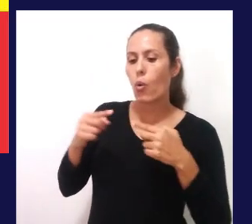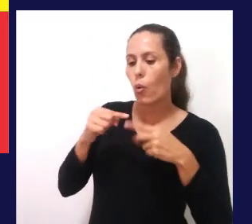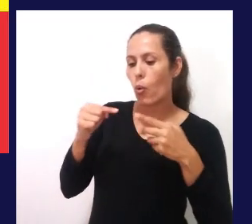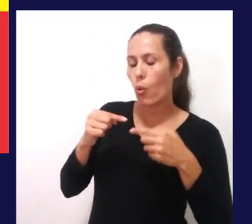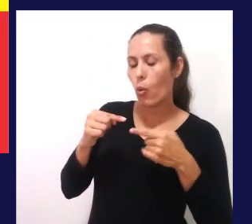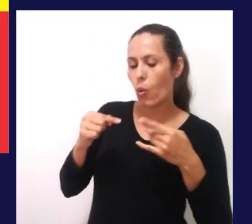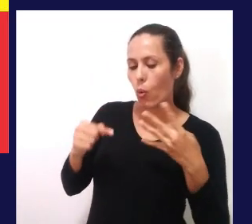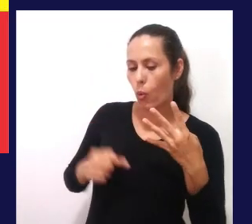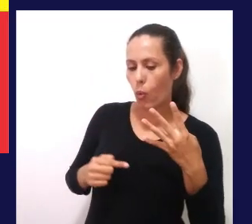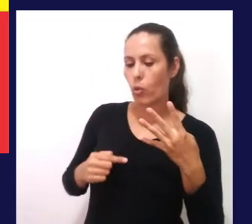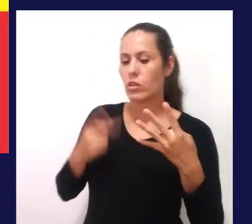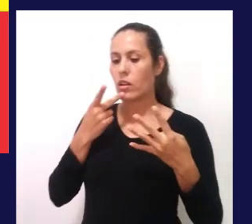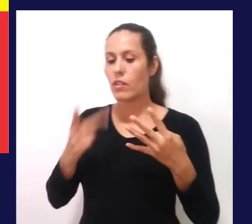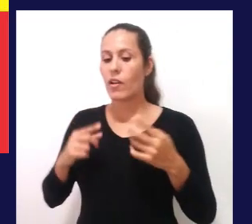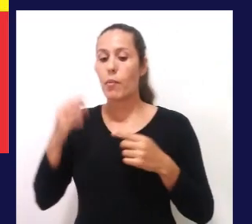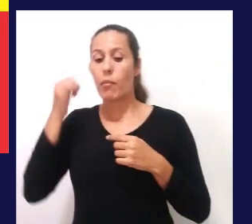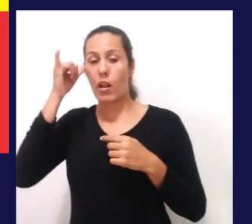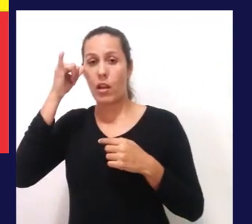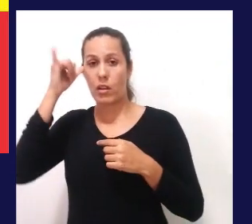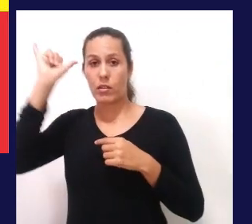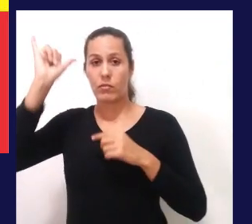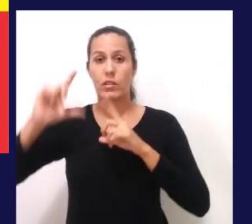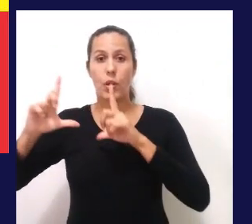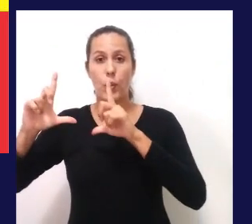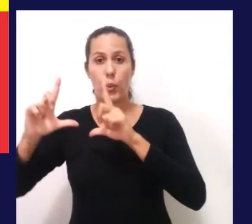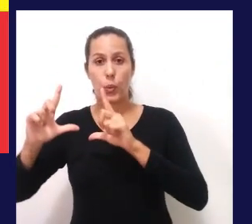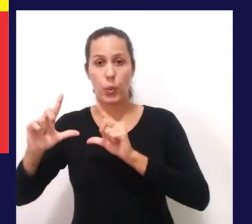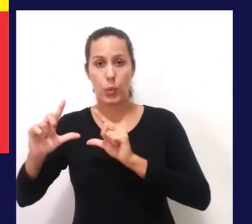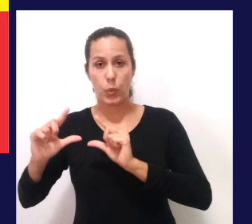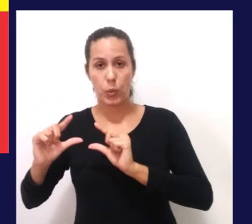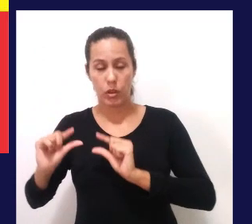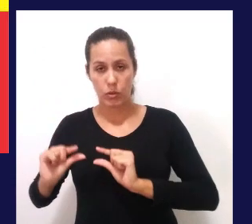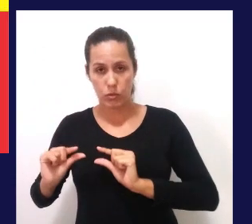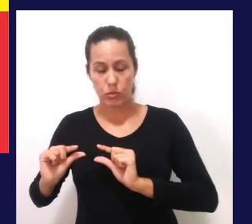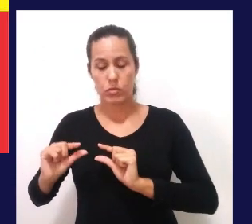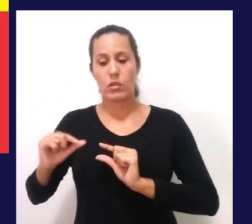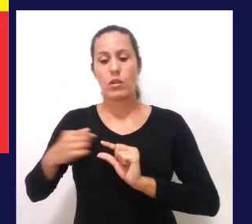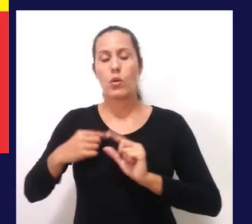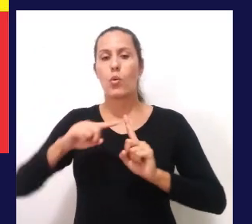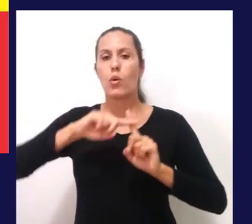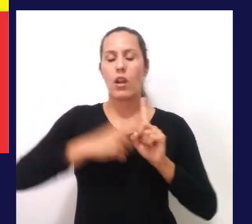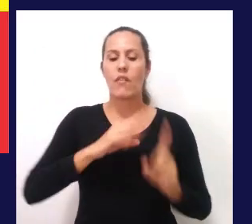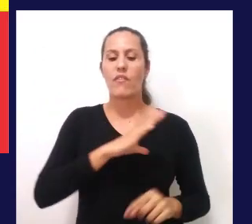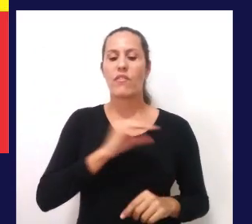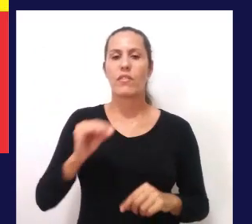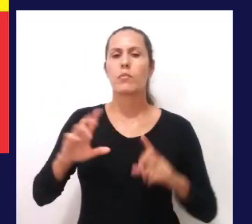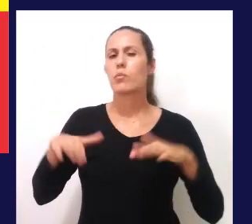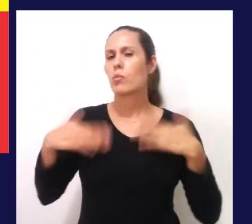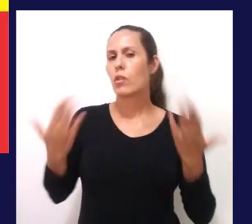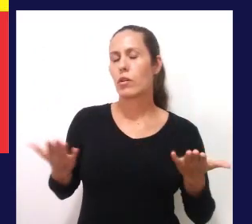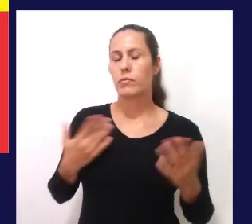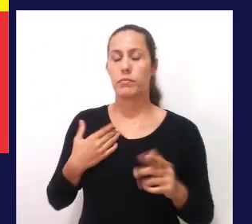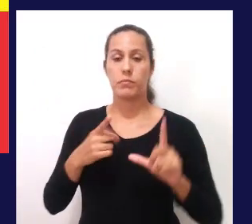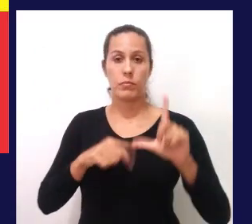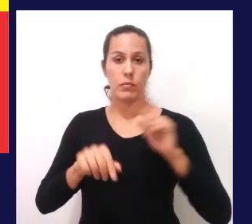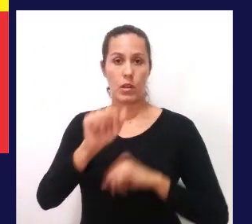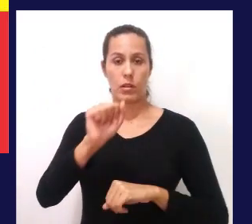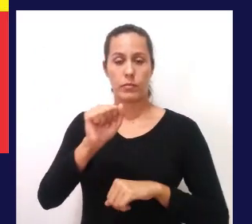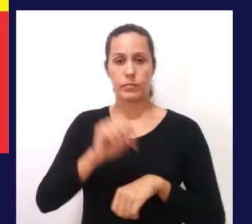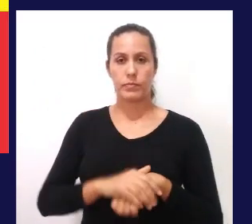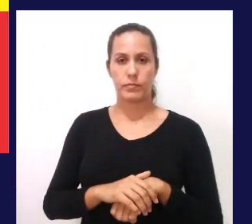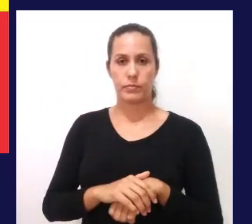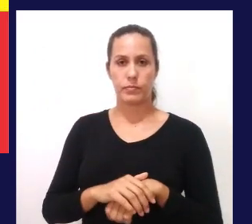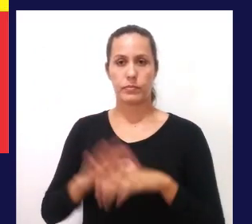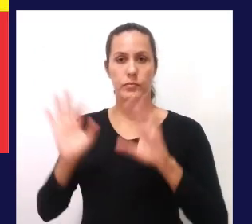pouco resultado na diminuição dos casos de gravidez na adolescência?